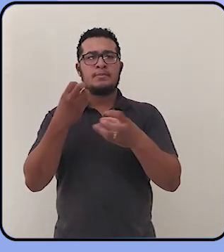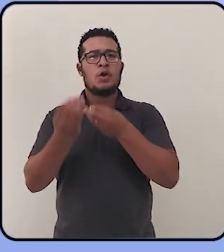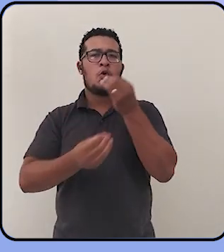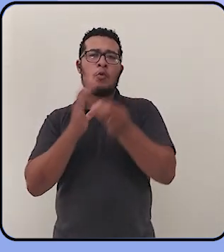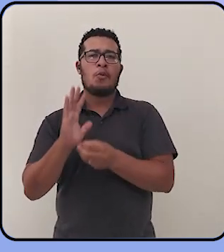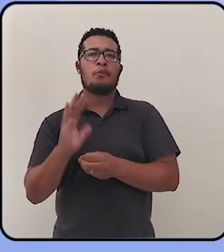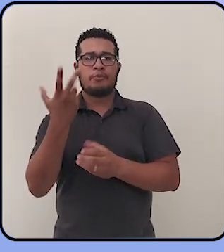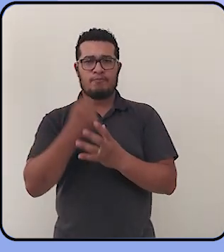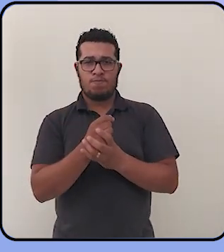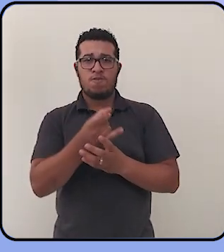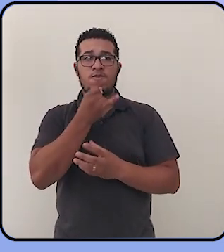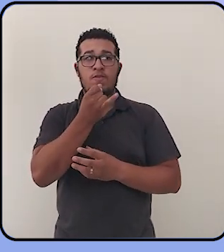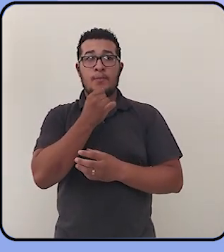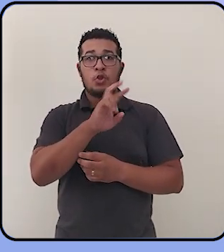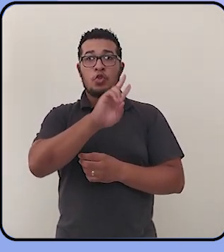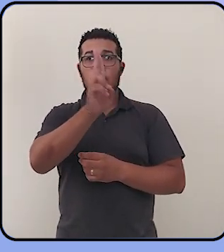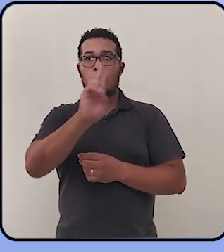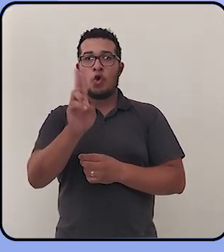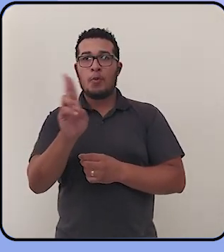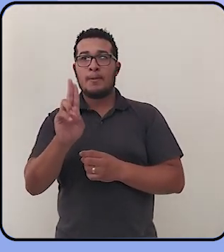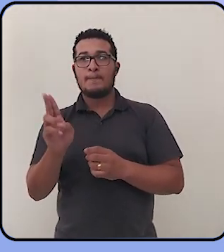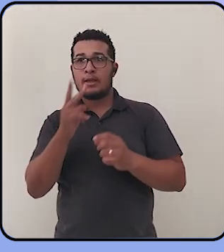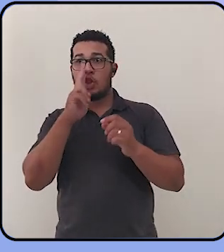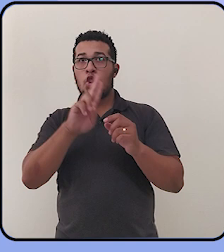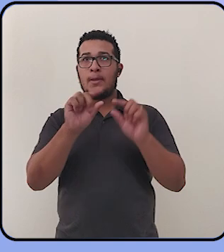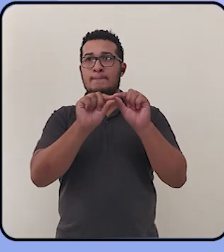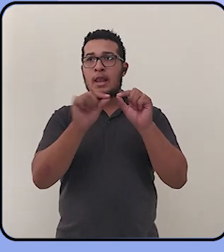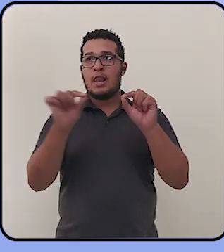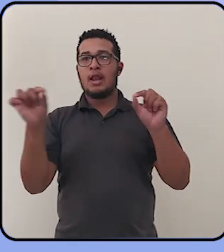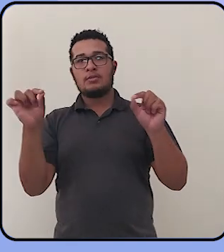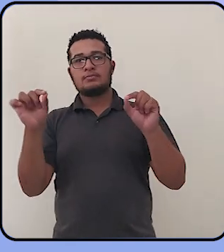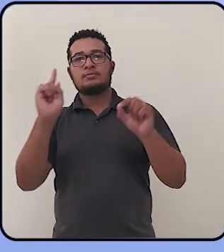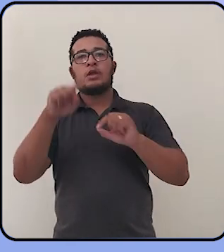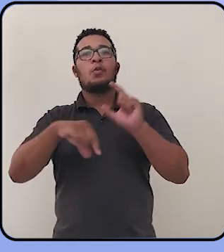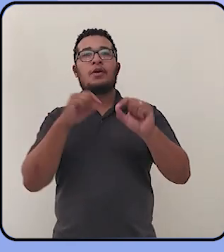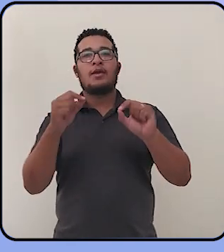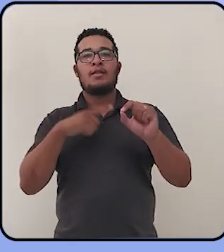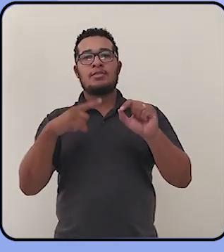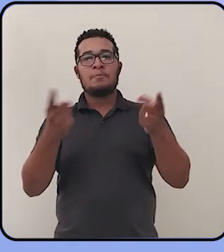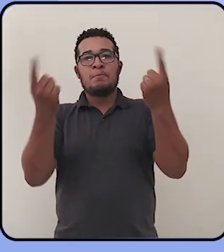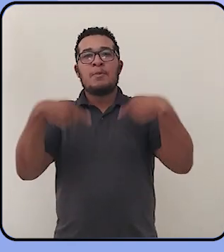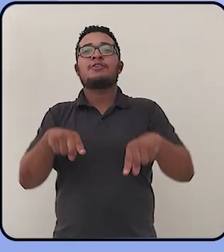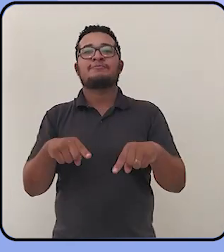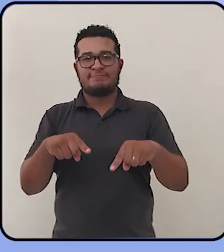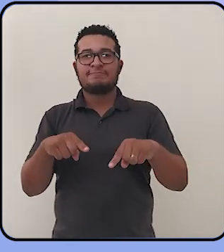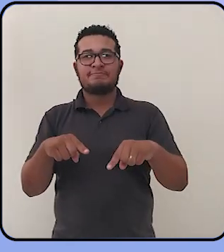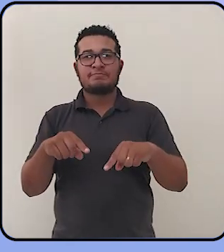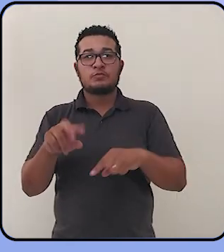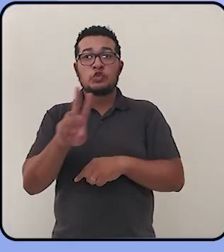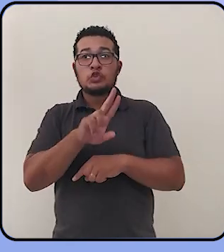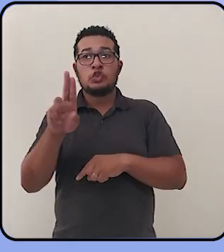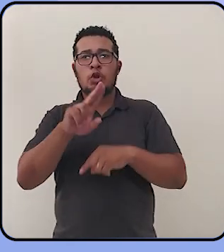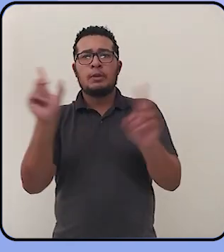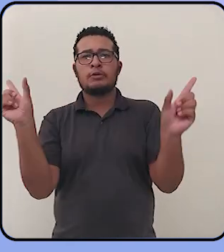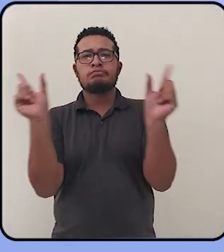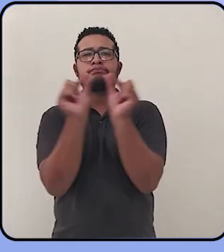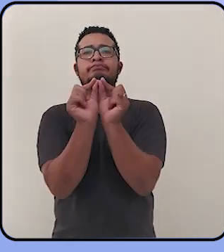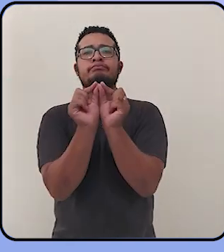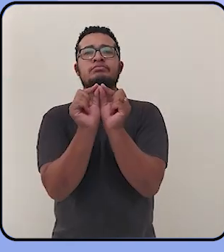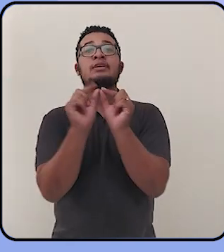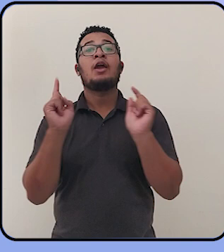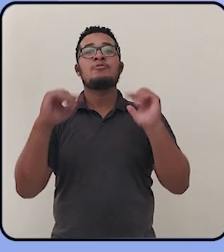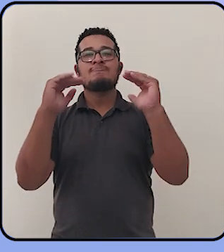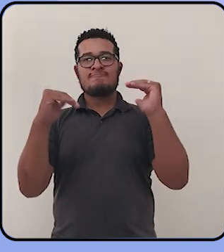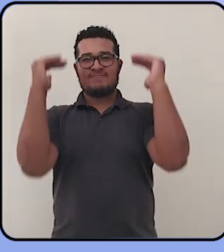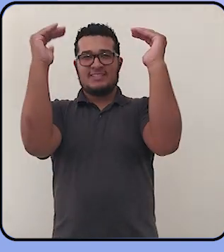funciona? Os nomes maiores ficam embaixo e os nomes